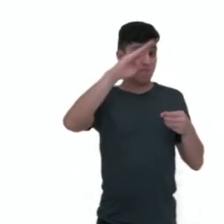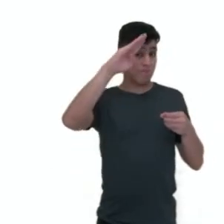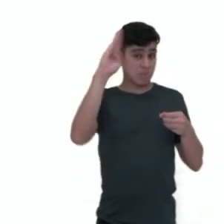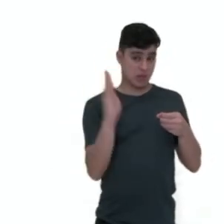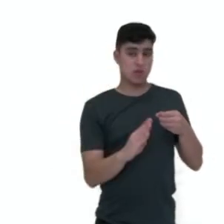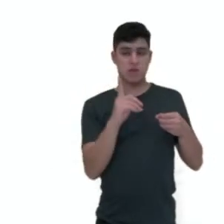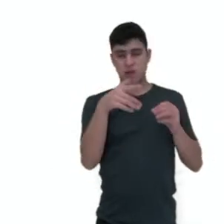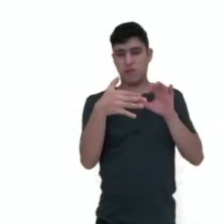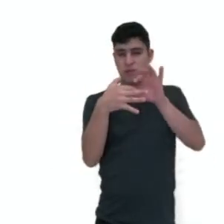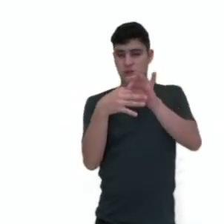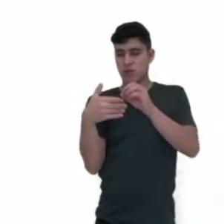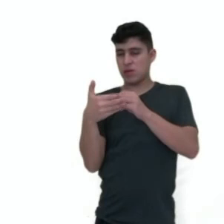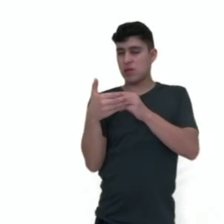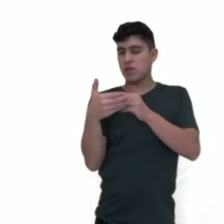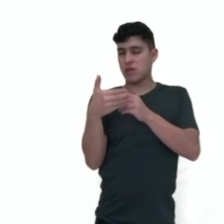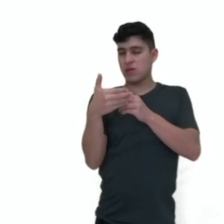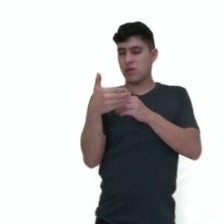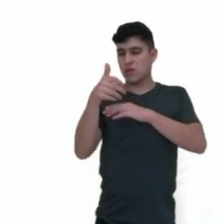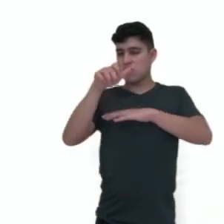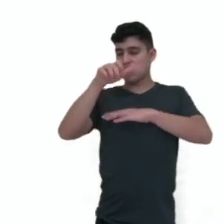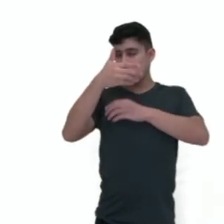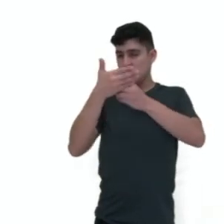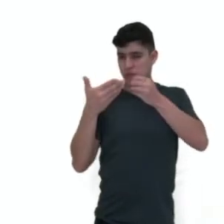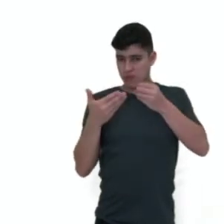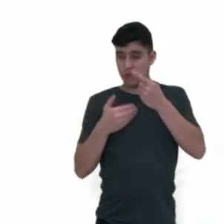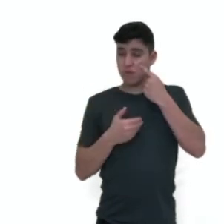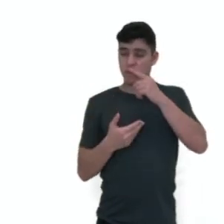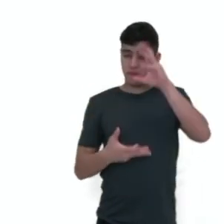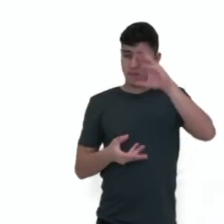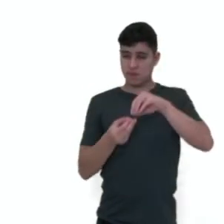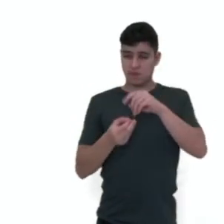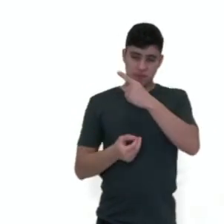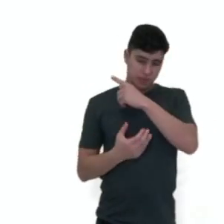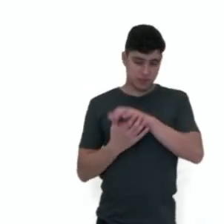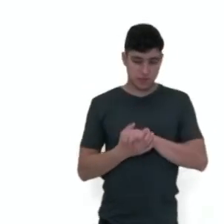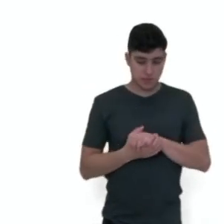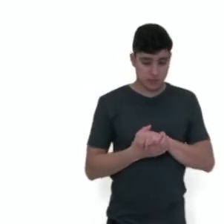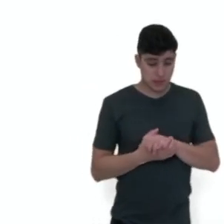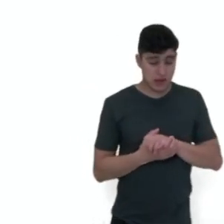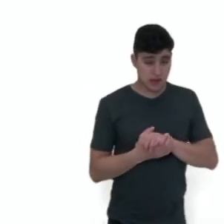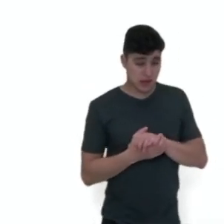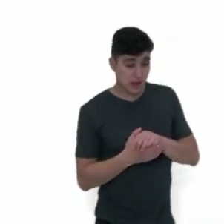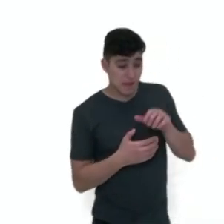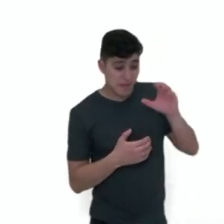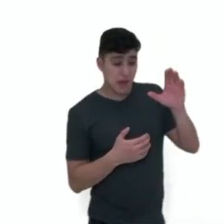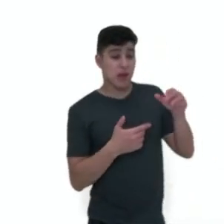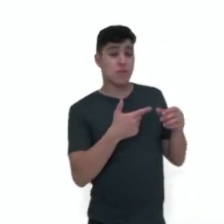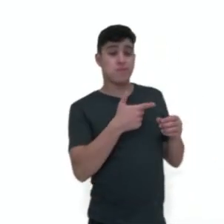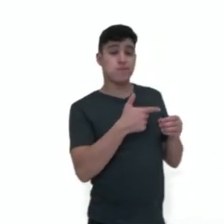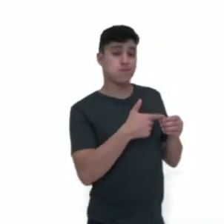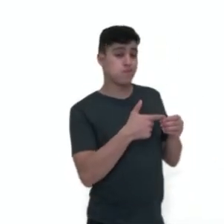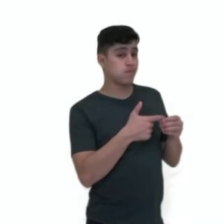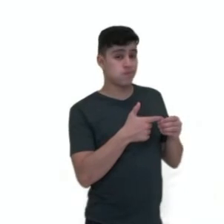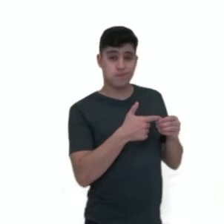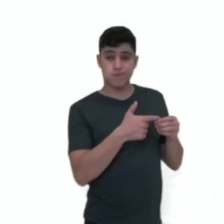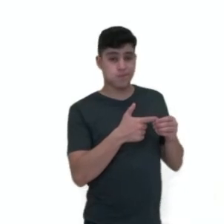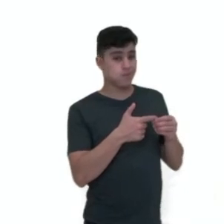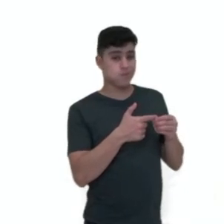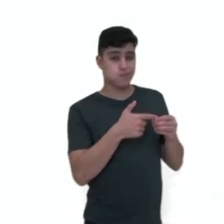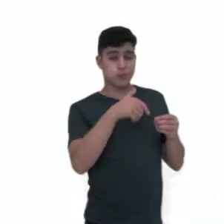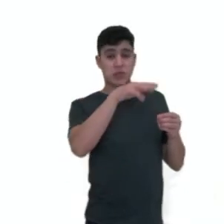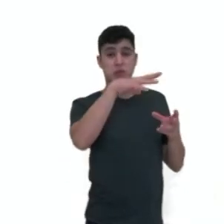estatal, vamos ler aqui esse breve textinho. Somos um dos maiores produtores de petróleo e gás do